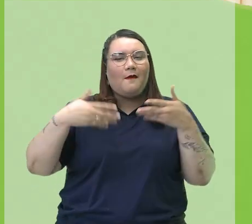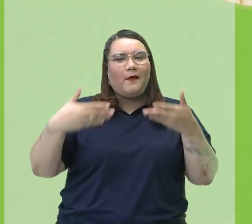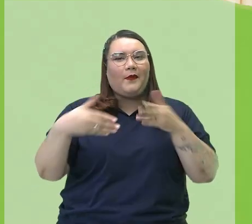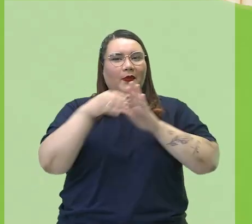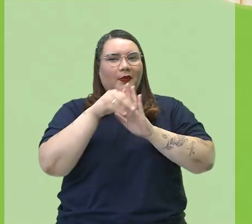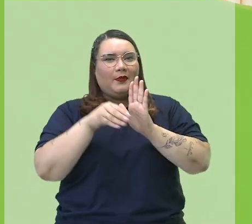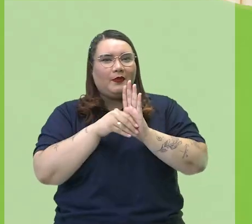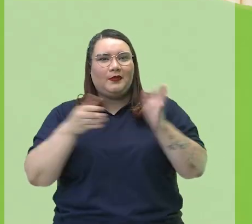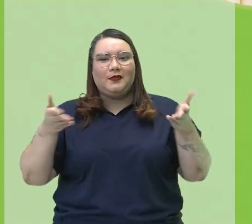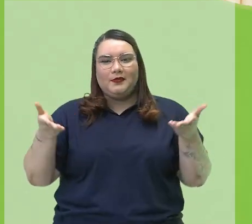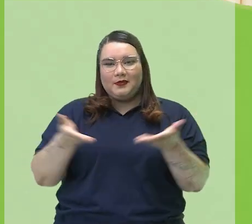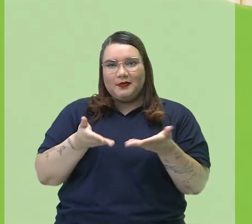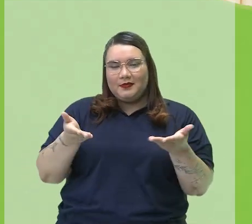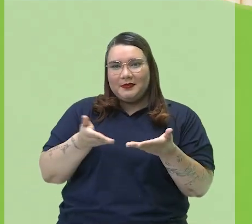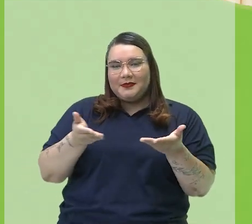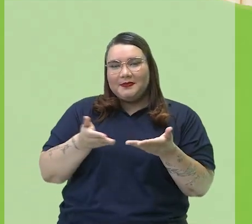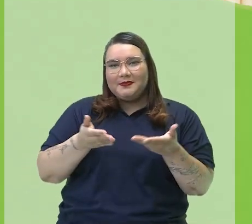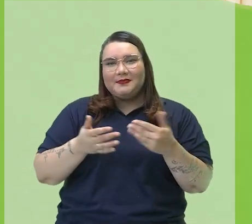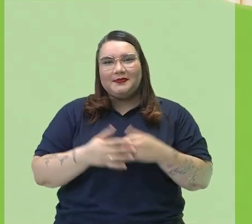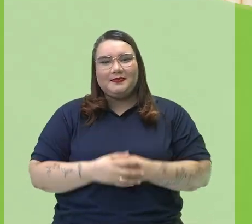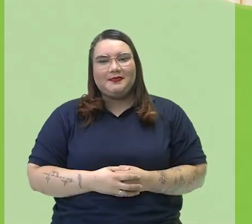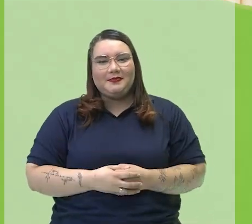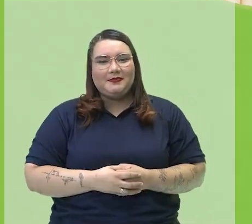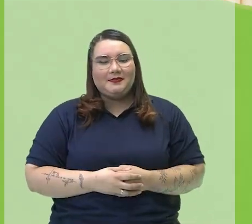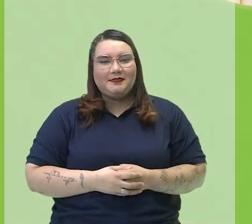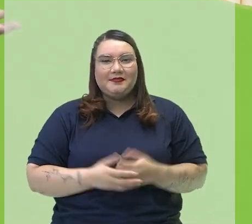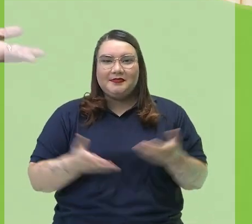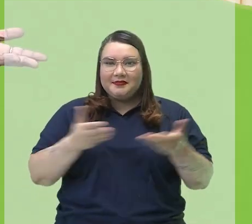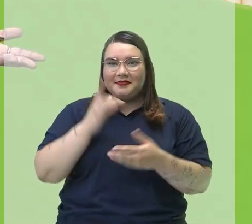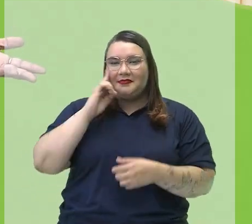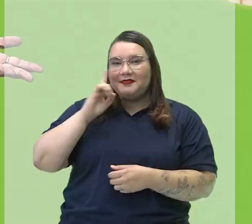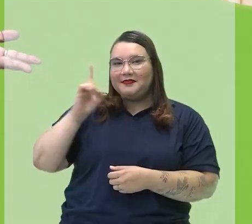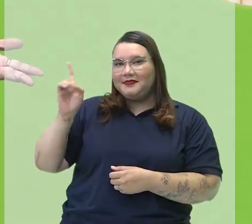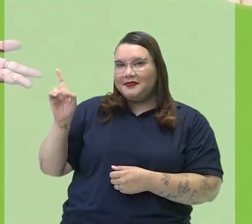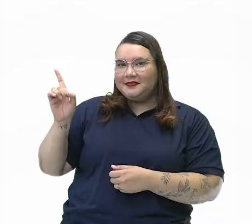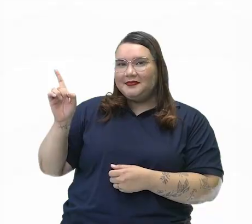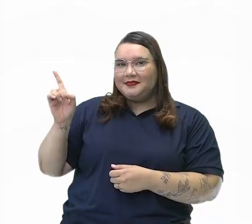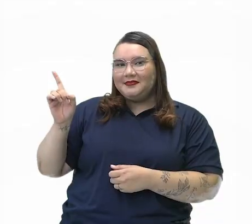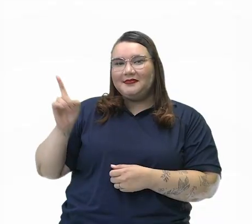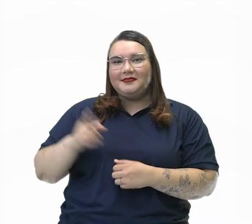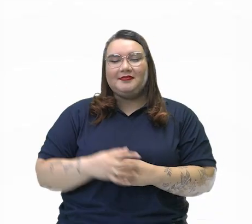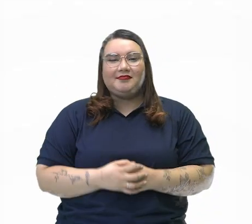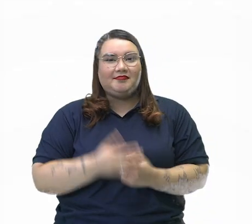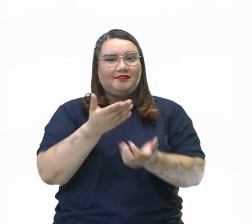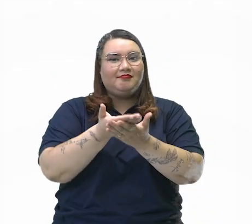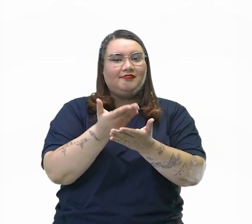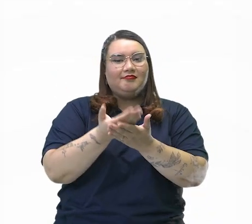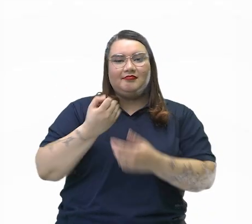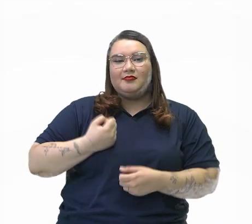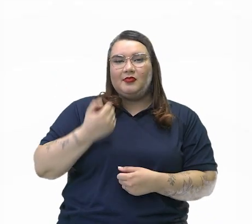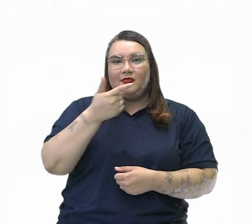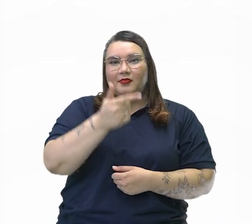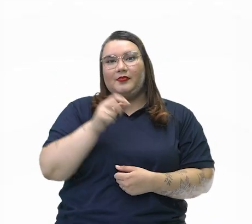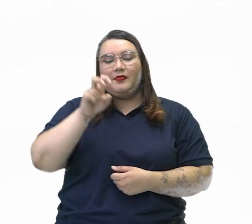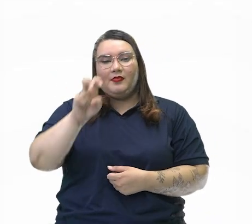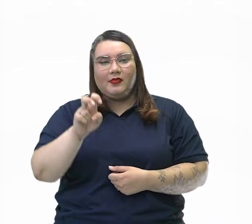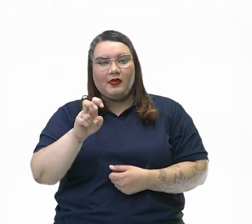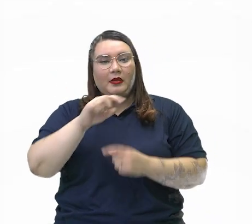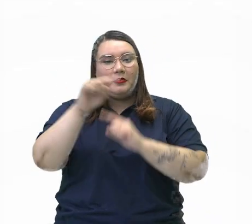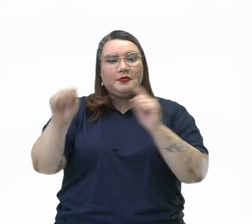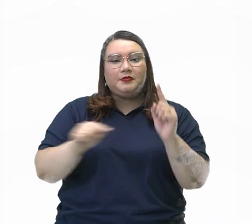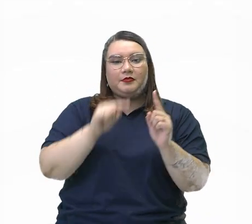para saber qual é o nosso objeto de conhecimento. Vamos juntos conferir? Aula